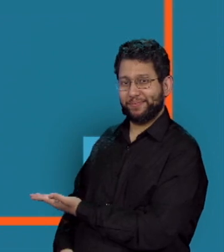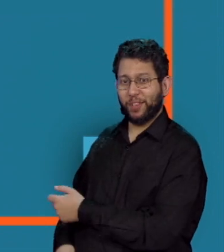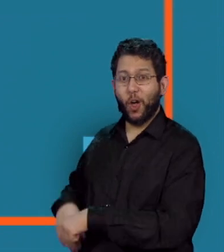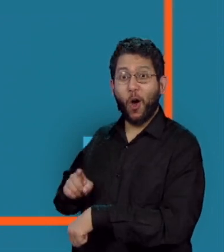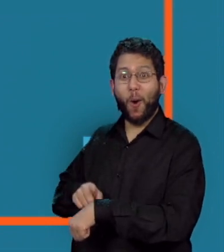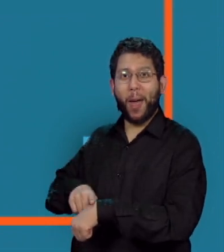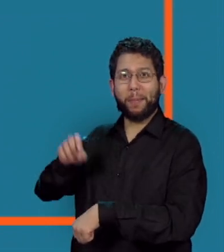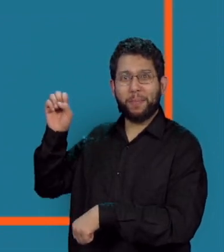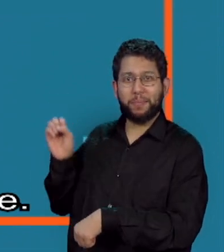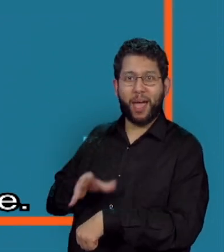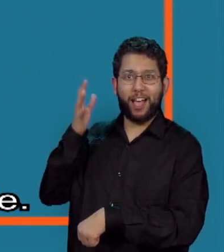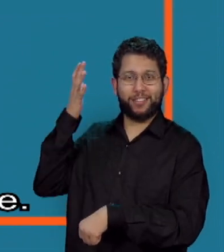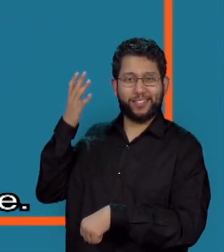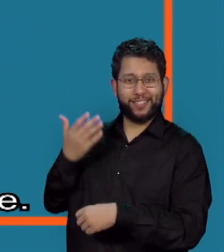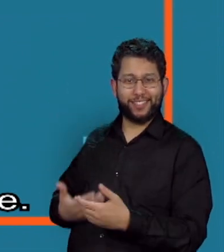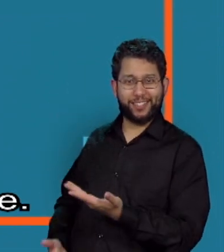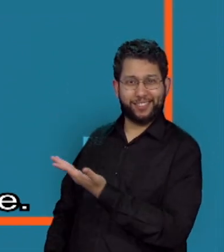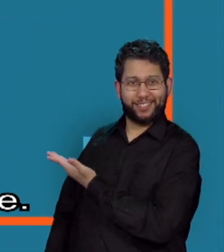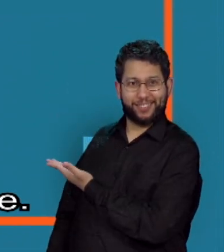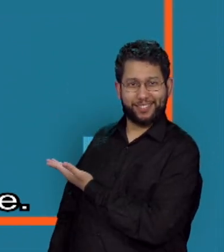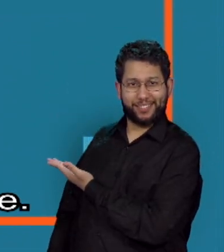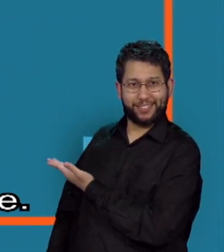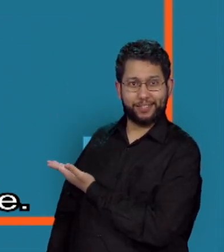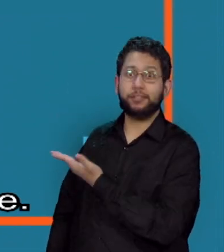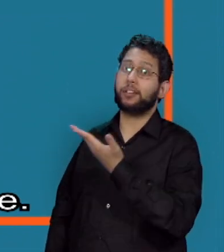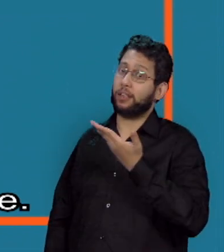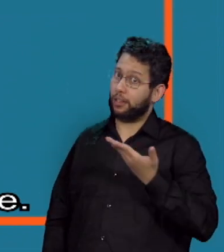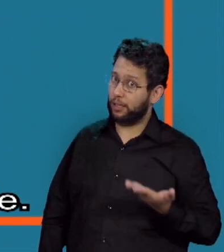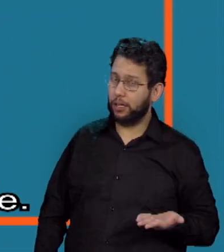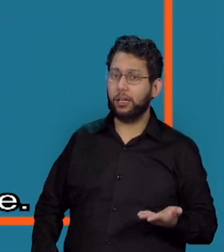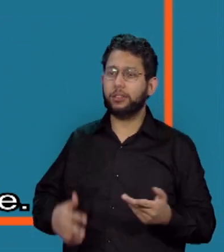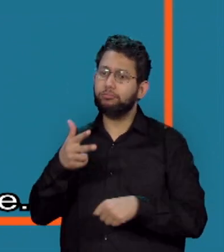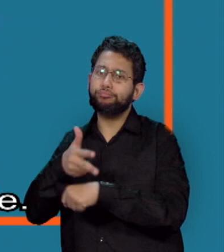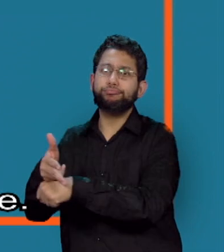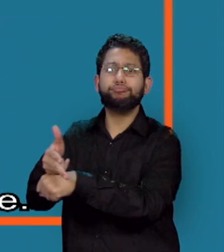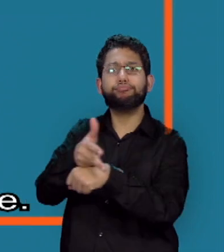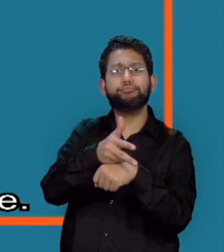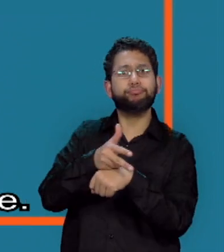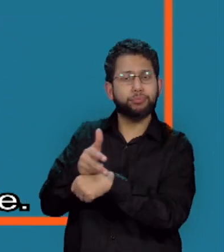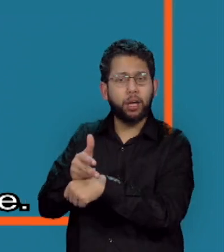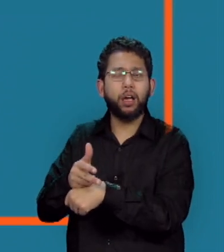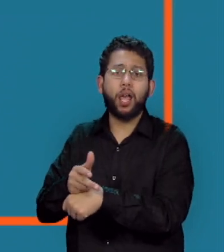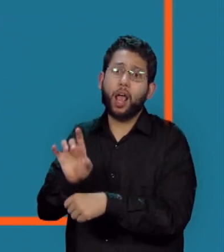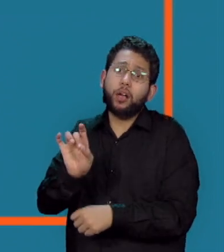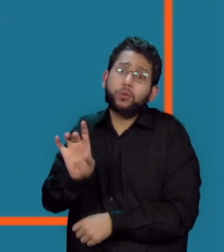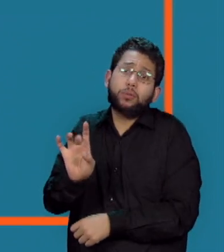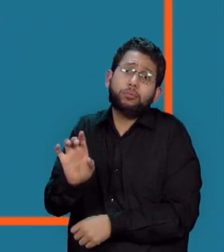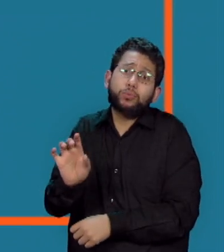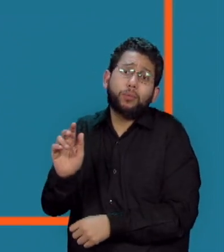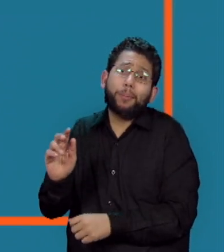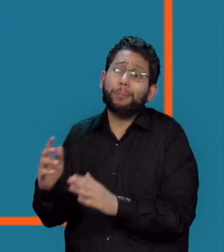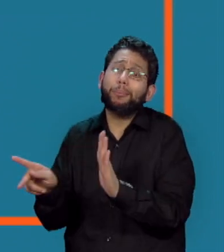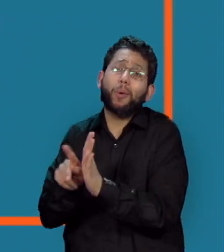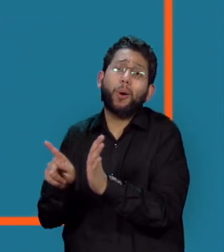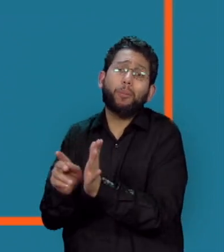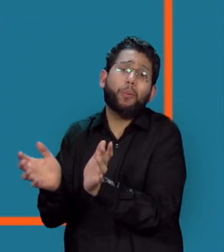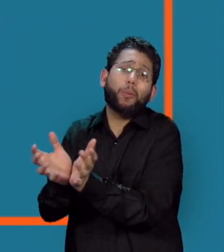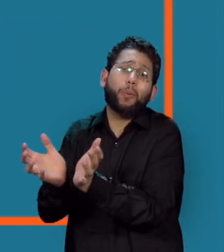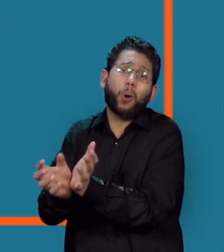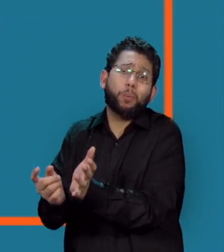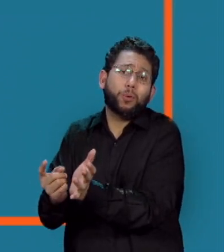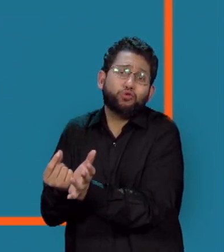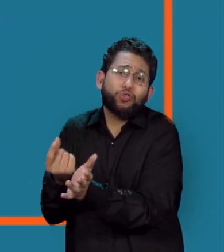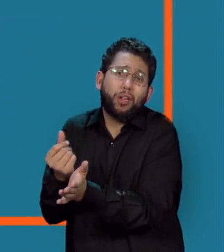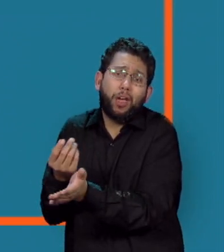Almeida Prado. Cena de A Hora Mágica, 1999. Em um rosto de perfil iluminado por um feixe de luz, brilhos saem de um brinco de cristal.